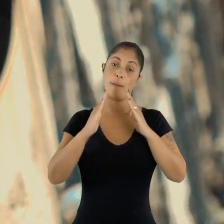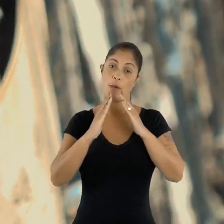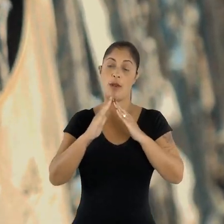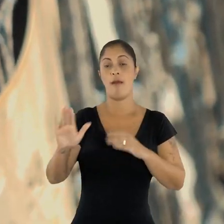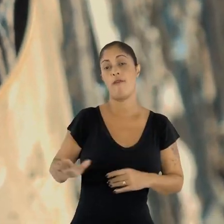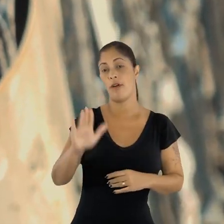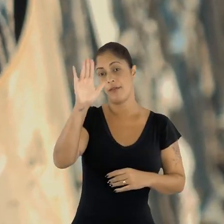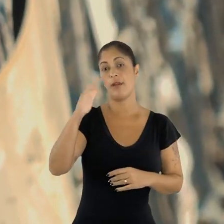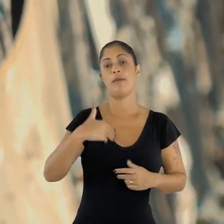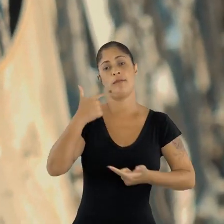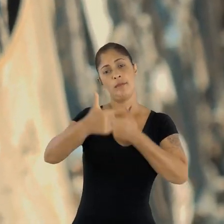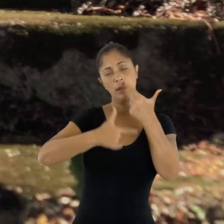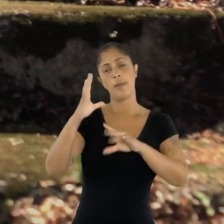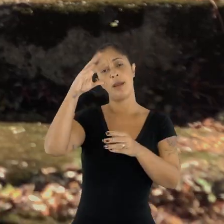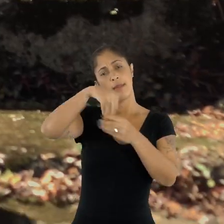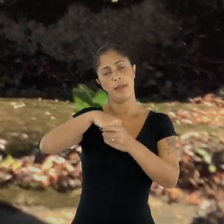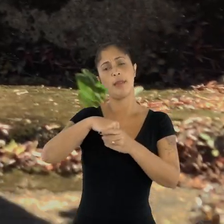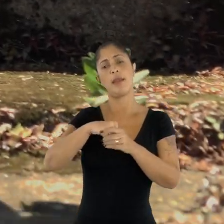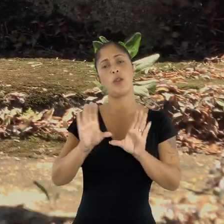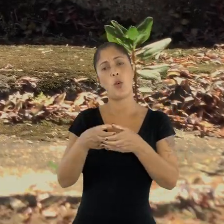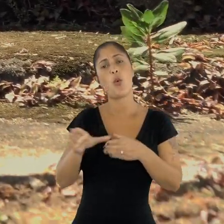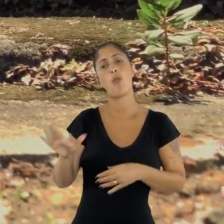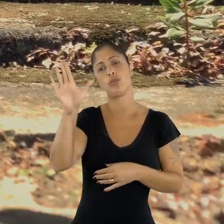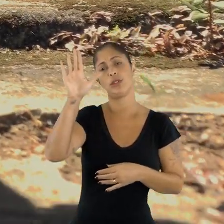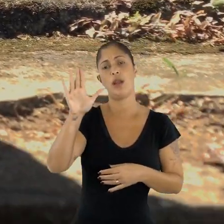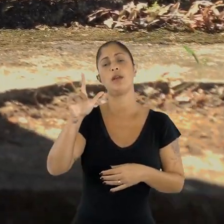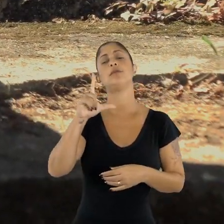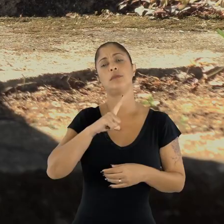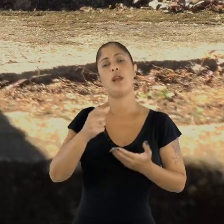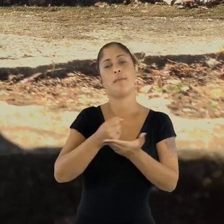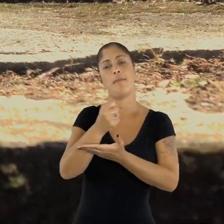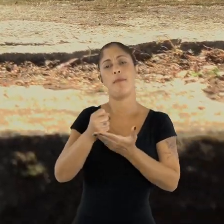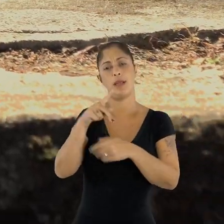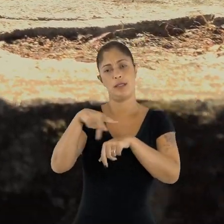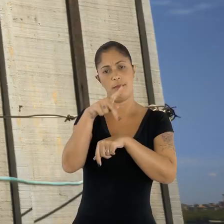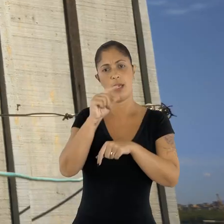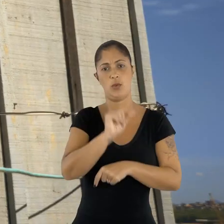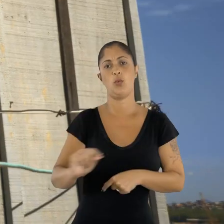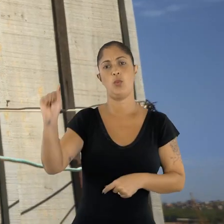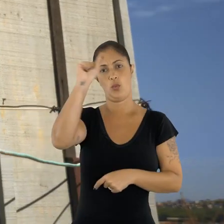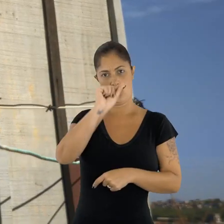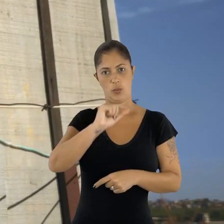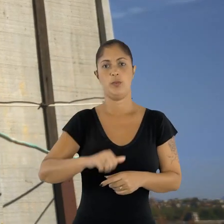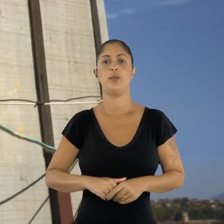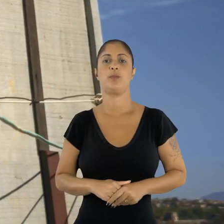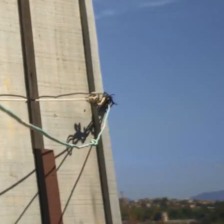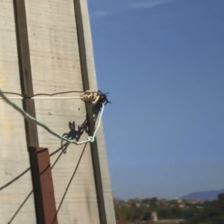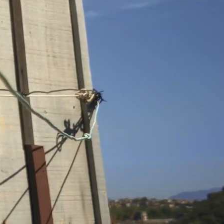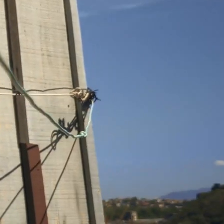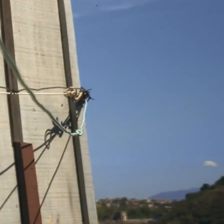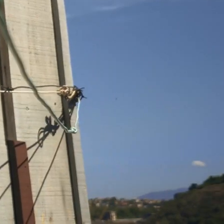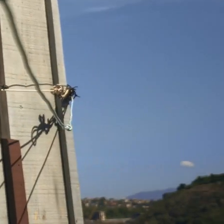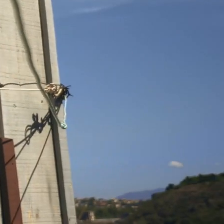em favela e me dediquei ao trabalho das comunidades eclesiais de base em todo o país. Uma casa de ripas de madeira.